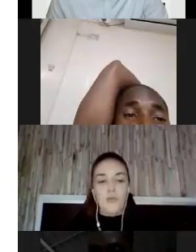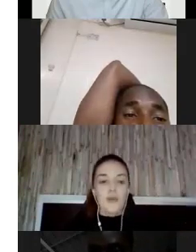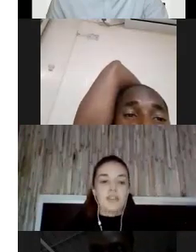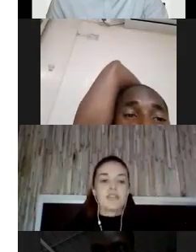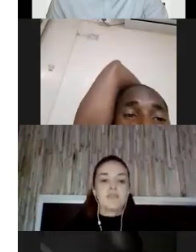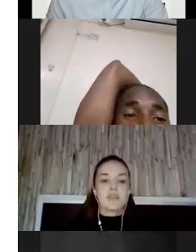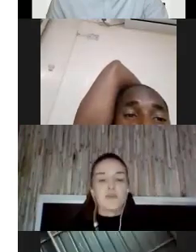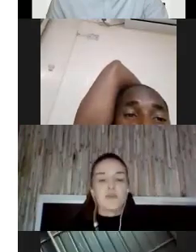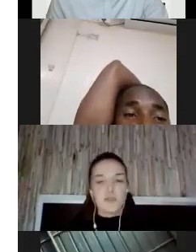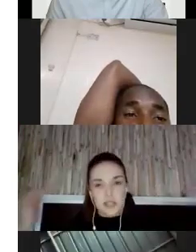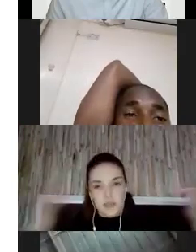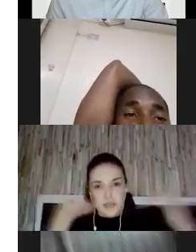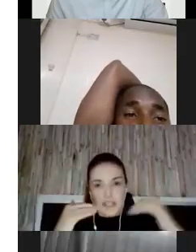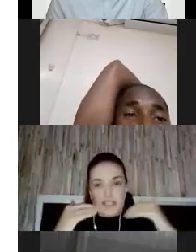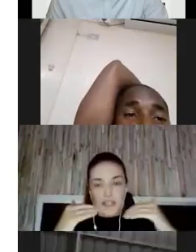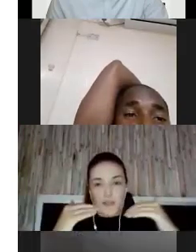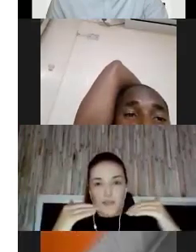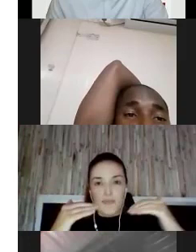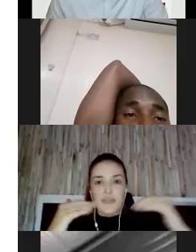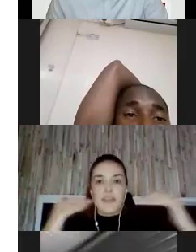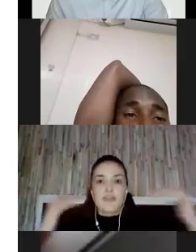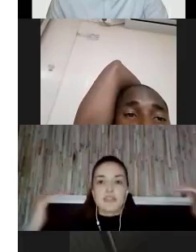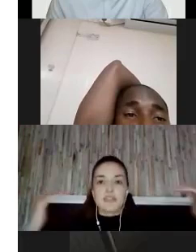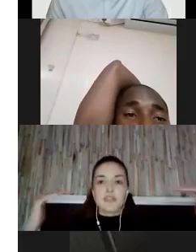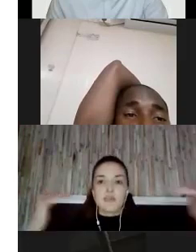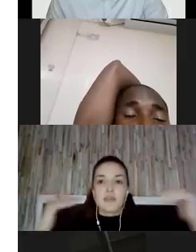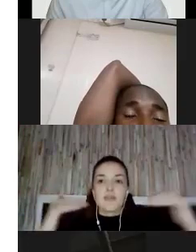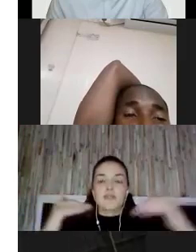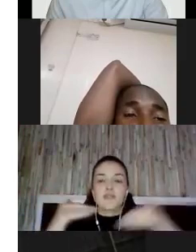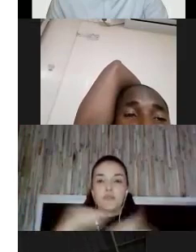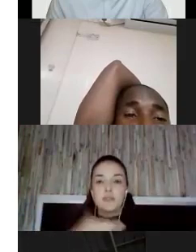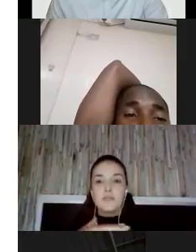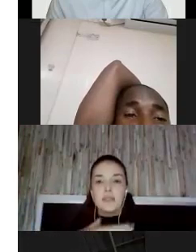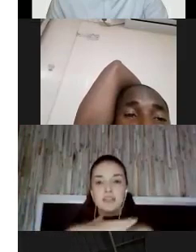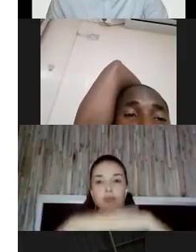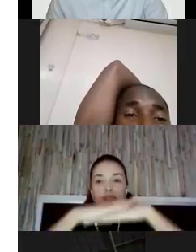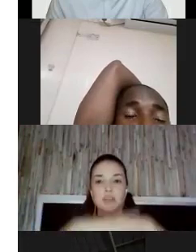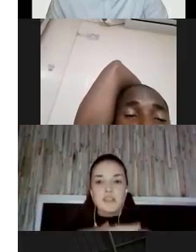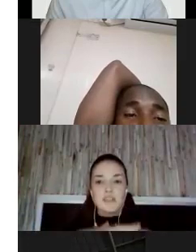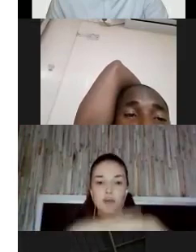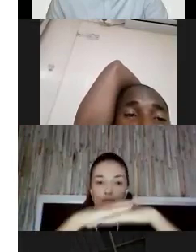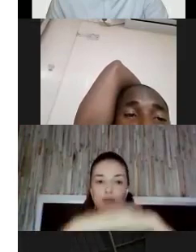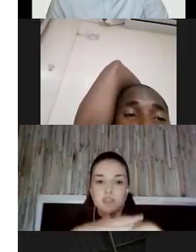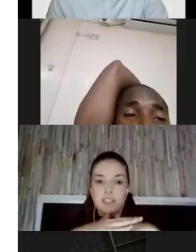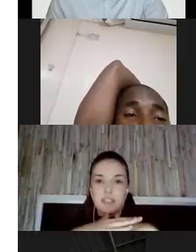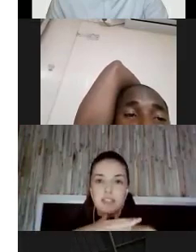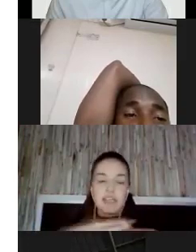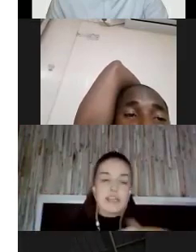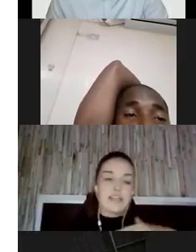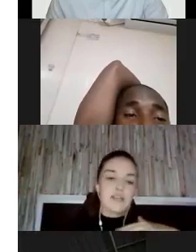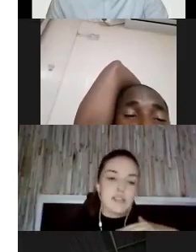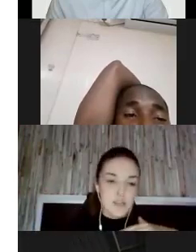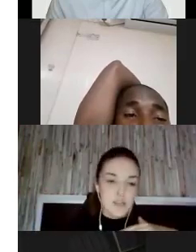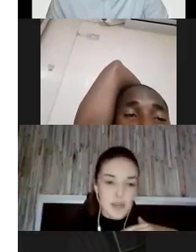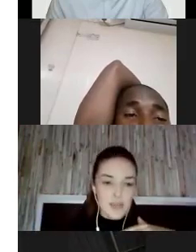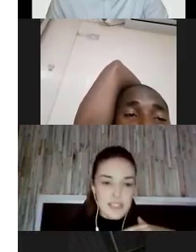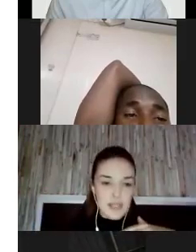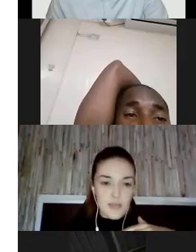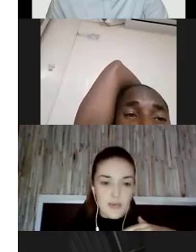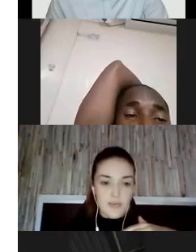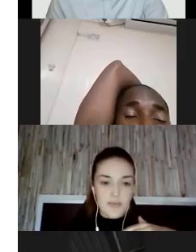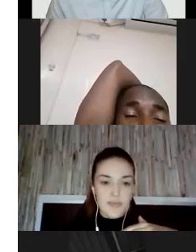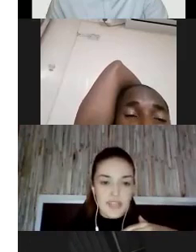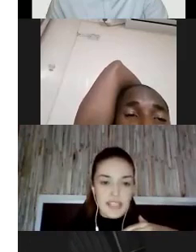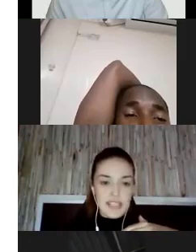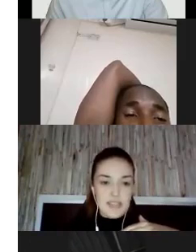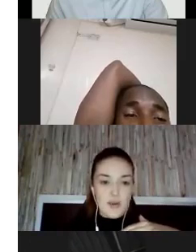com um aporte sedimental de mesma variação, vai fazer o empilhamento subir praticamente na vertical, como eu disse. Então, se a gente pega um